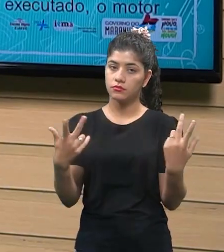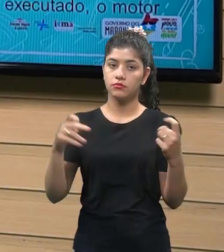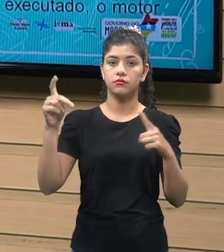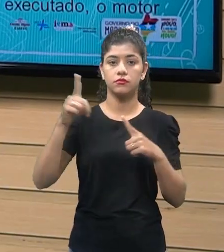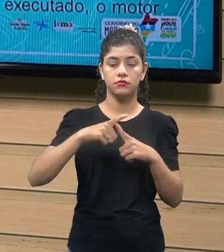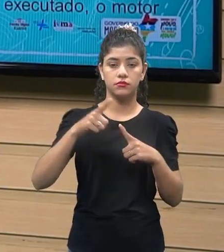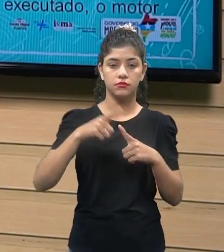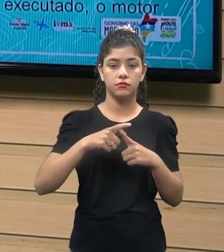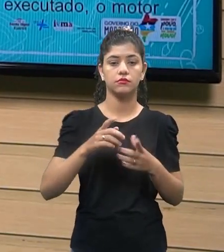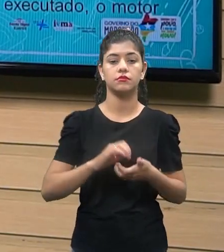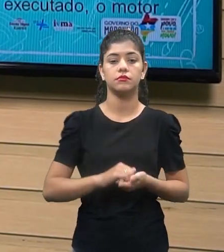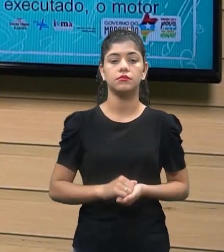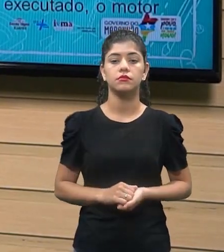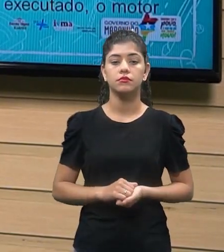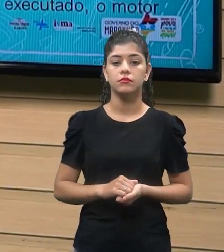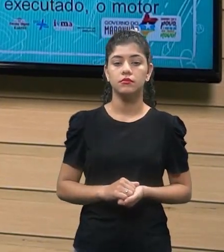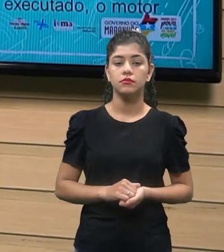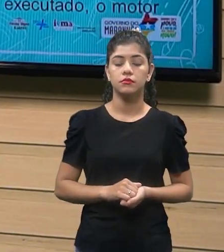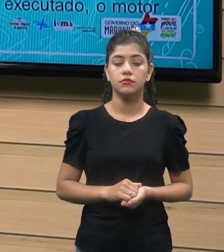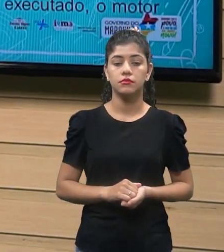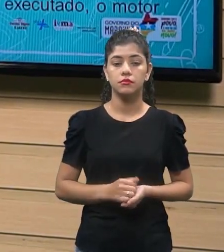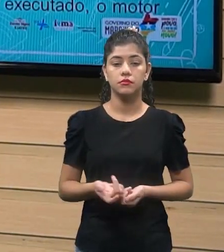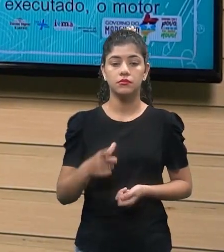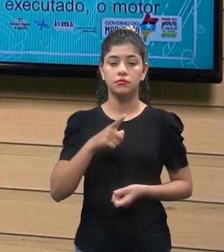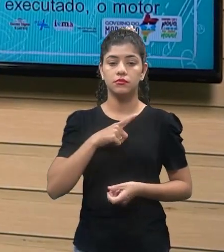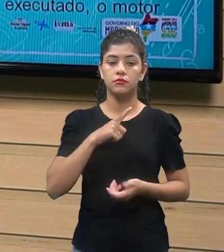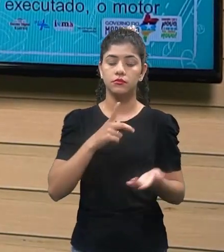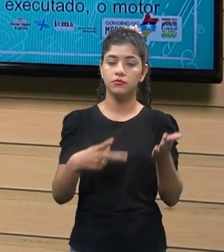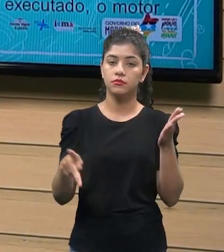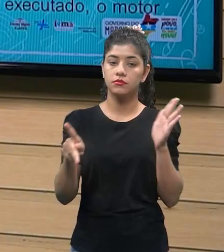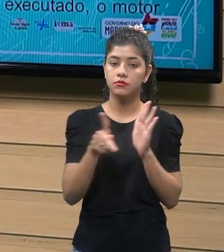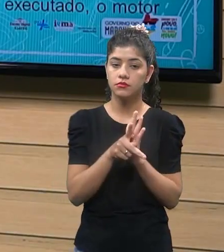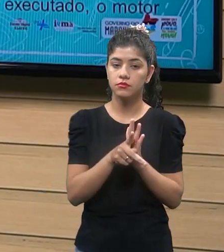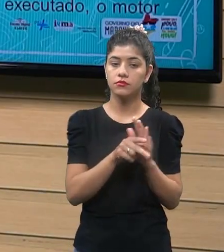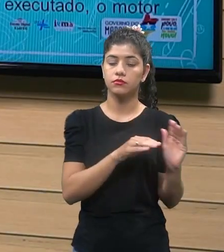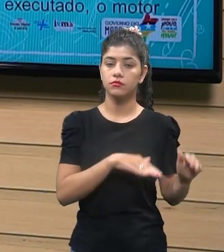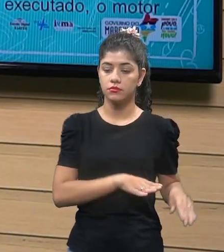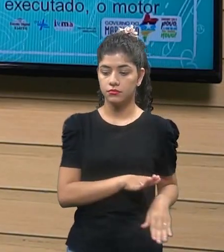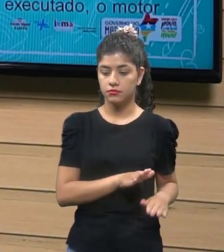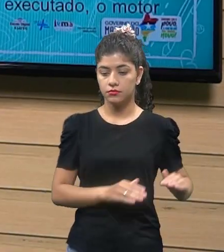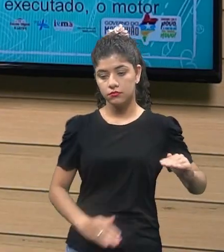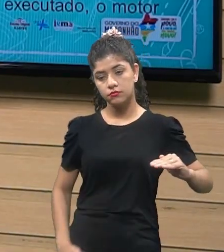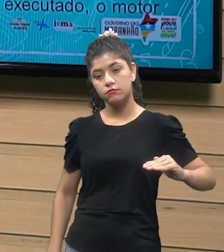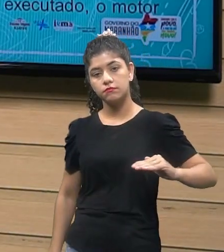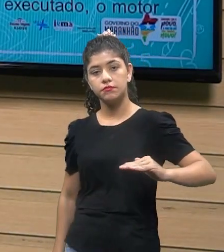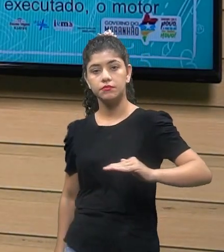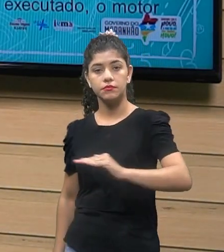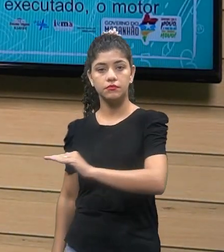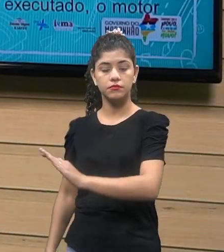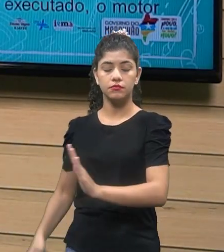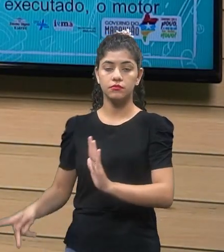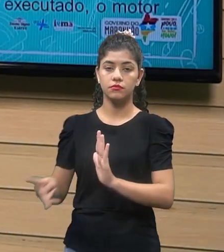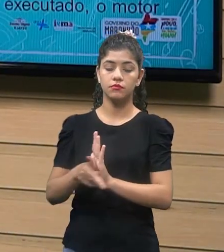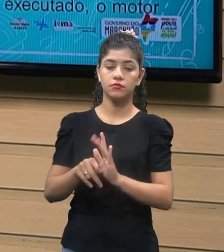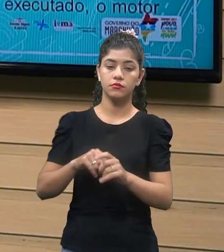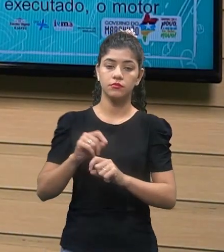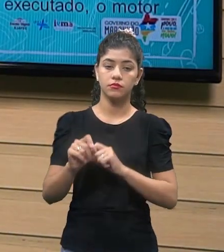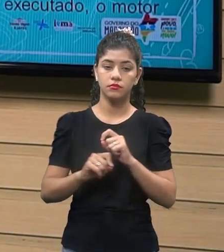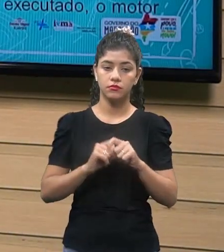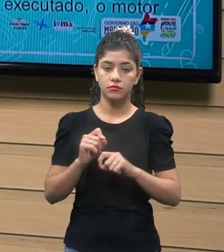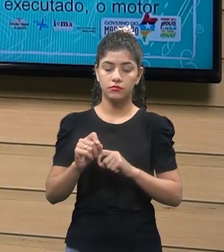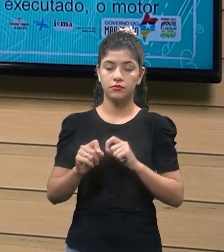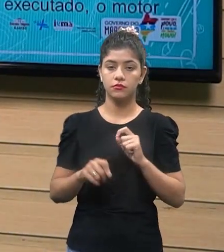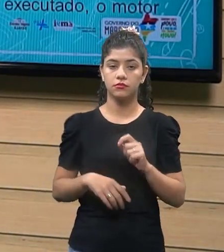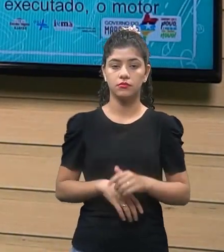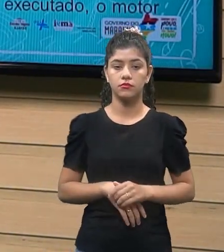motores. Teremos motores que são específicos para o deslocamento, motores que são específicos para uma